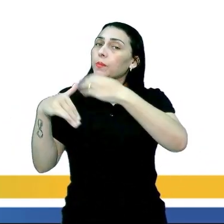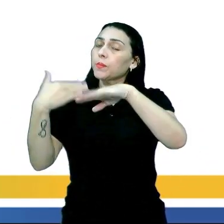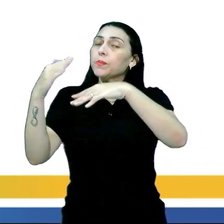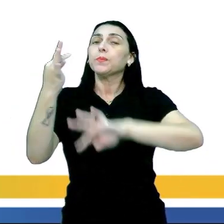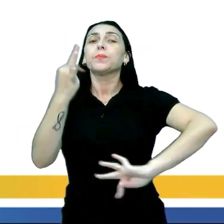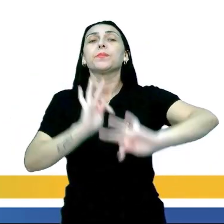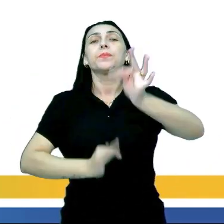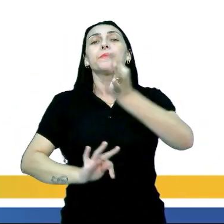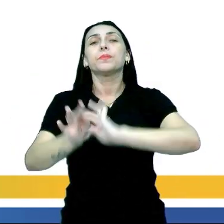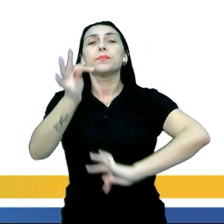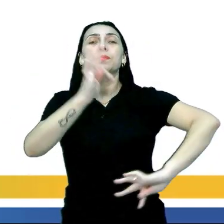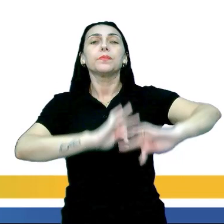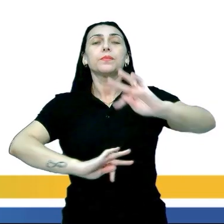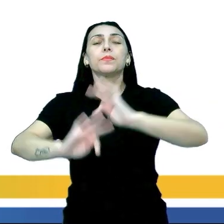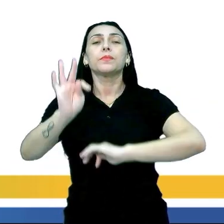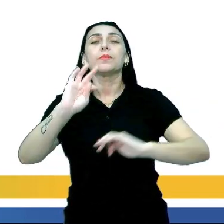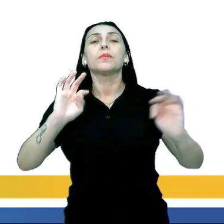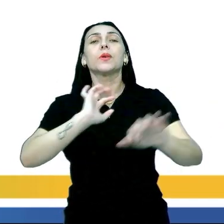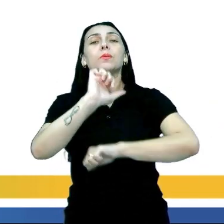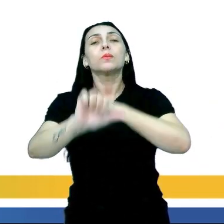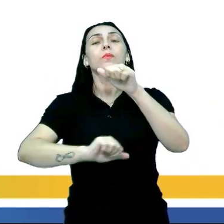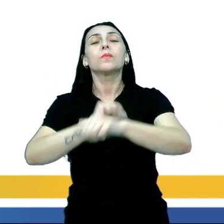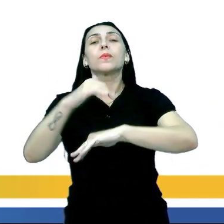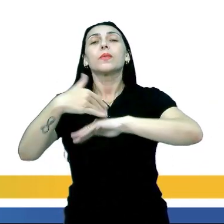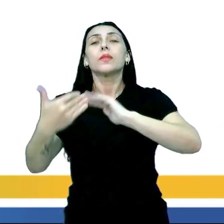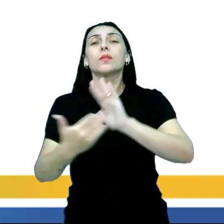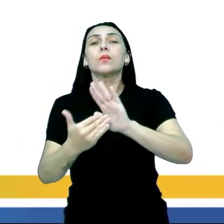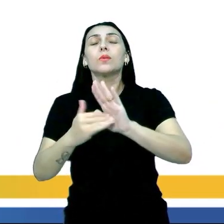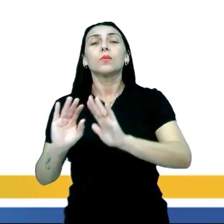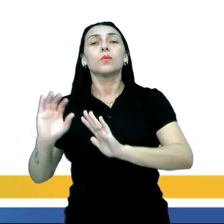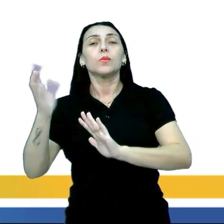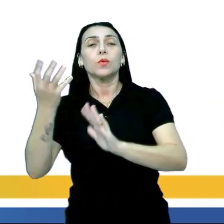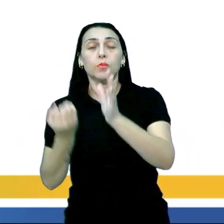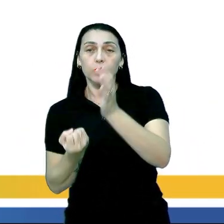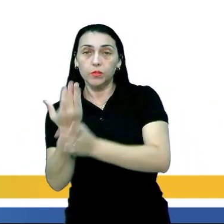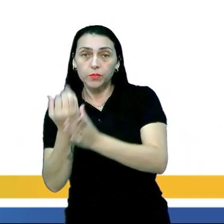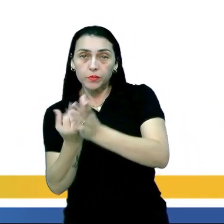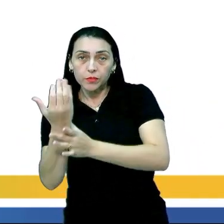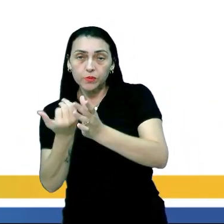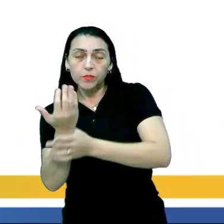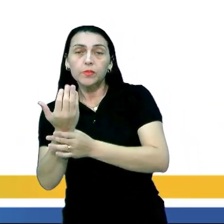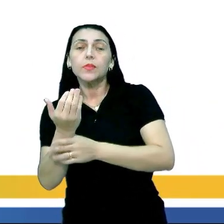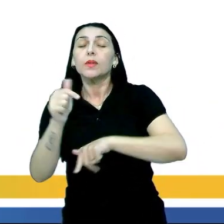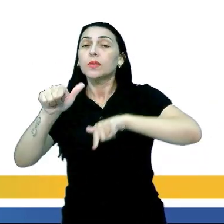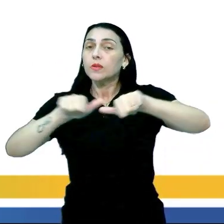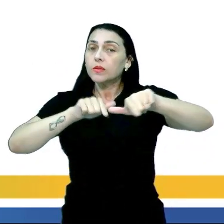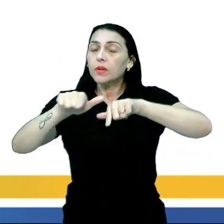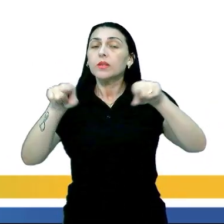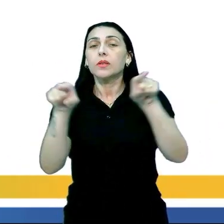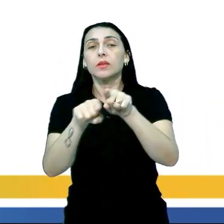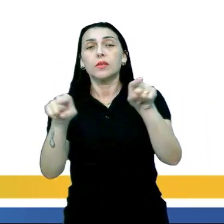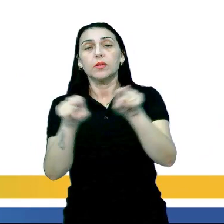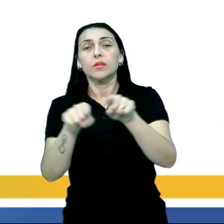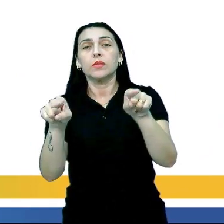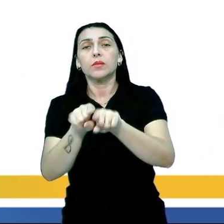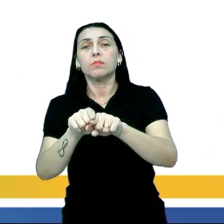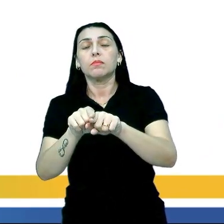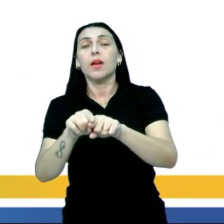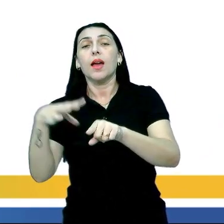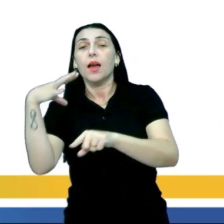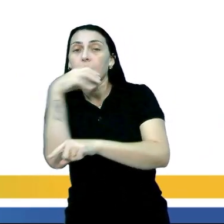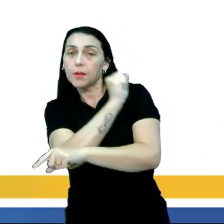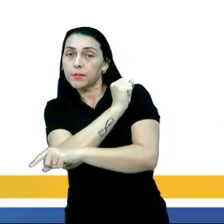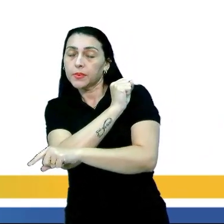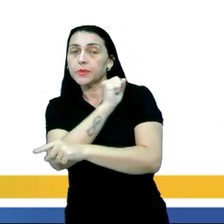de tecnologias para tornar todo esse processo e suas atividades aí de forma mais